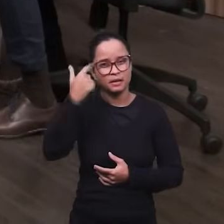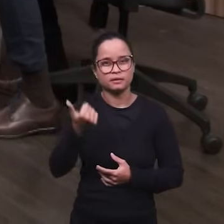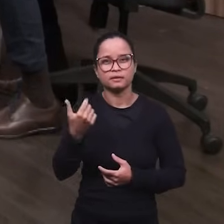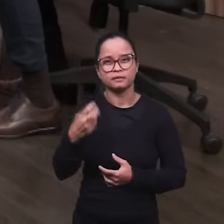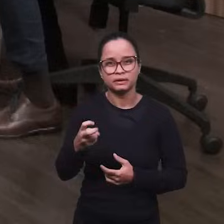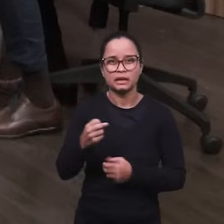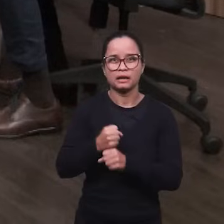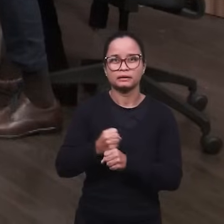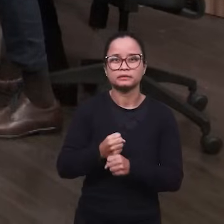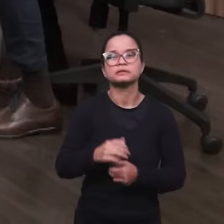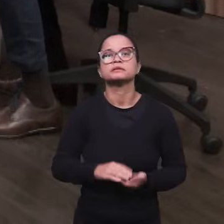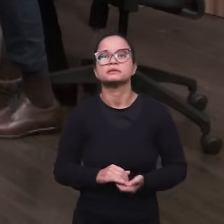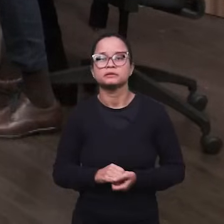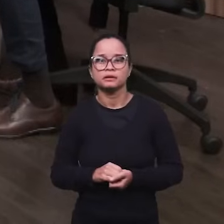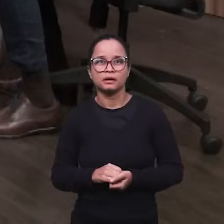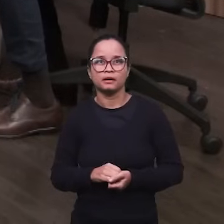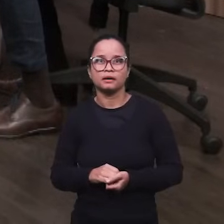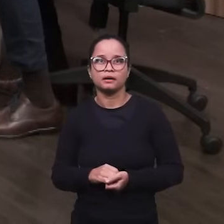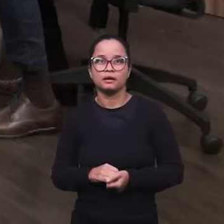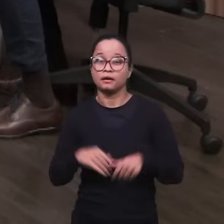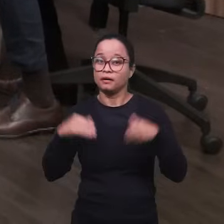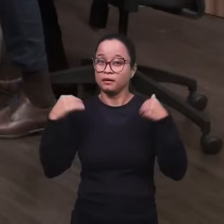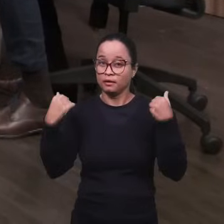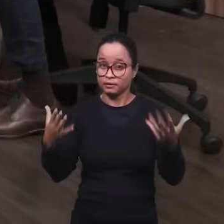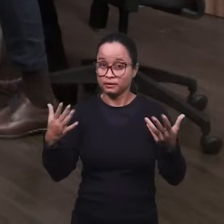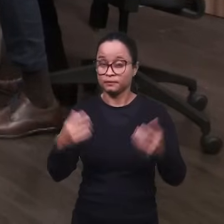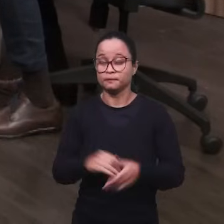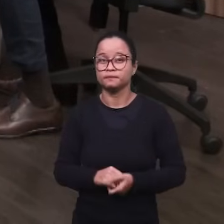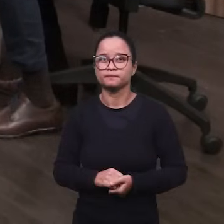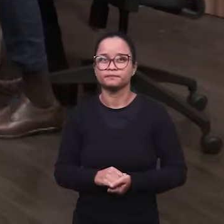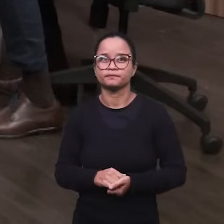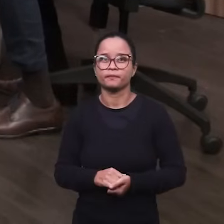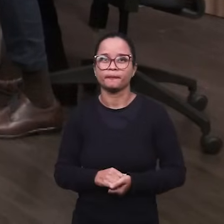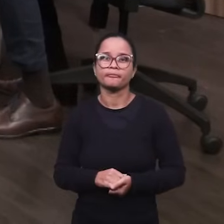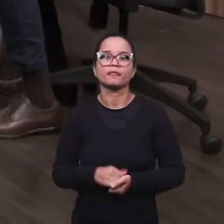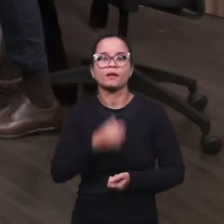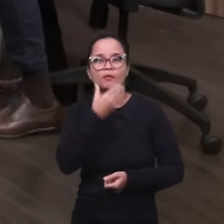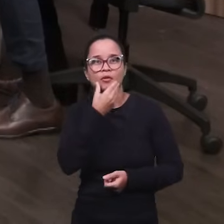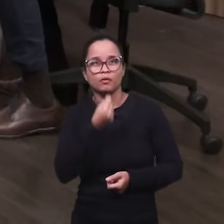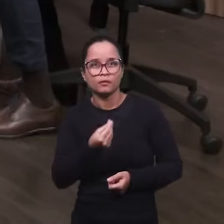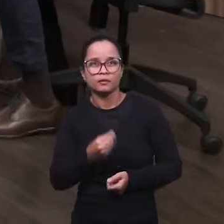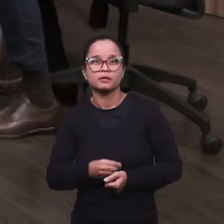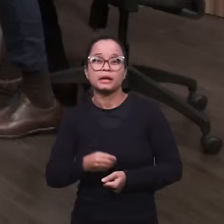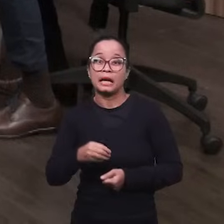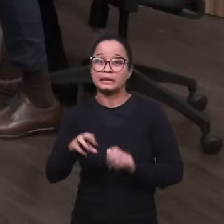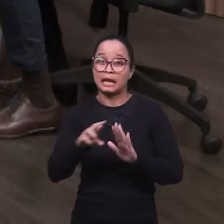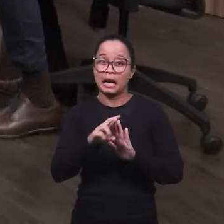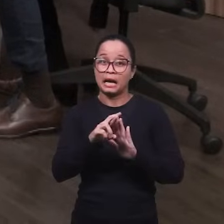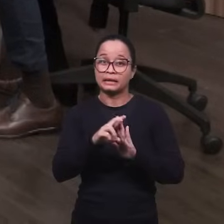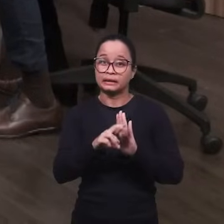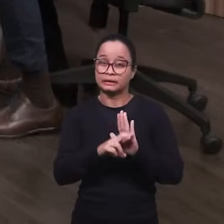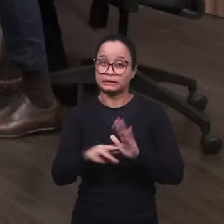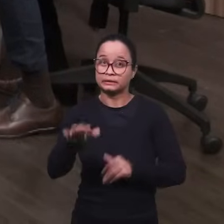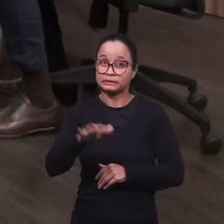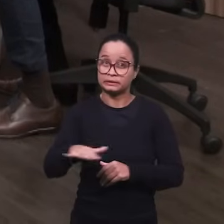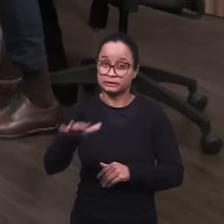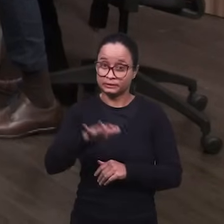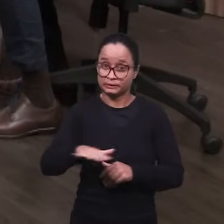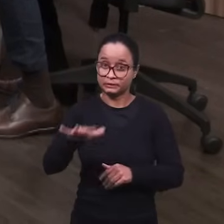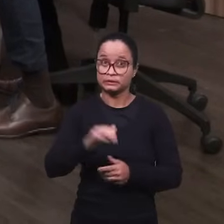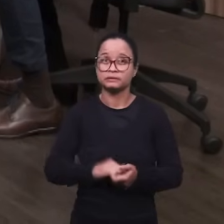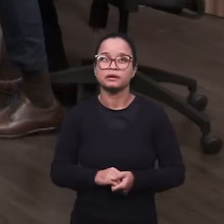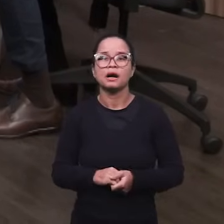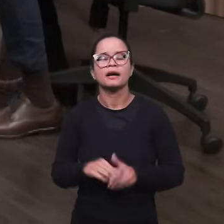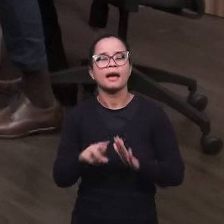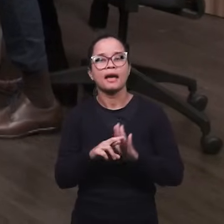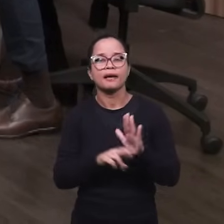anos. 15 anos, seu coeficiente vai ser de 60. E para o homem, né, eu também estou pensando na regra geral, esquece quem está na regra de